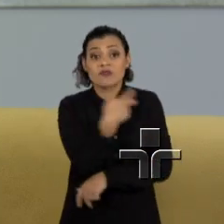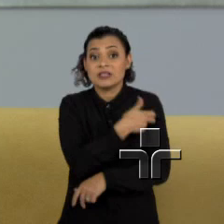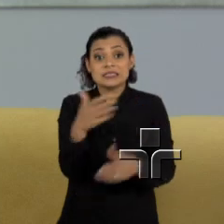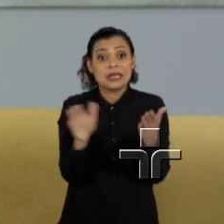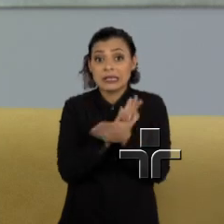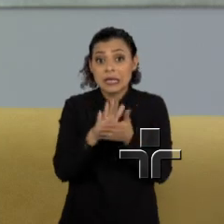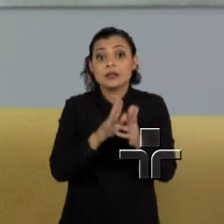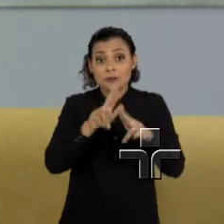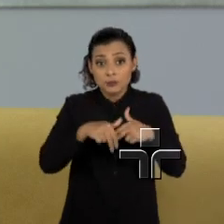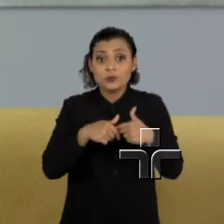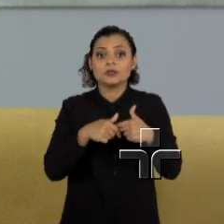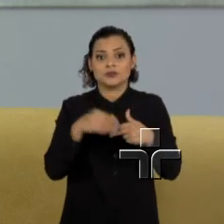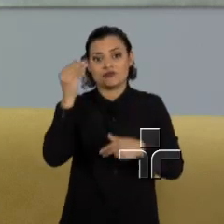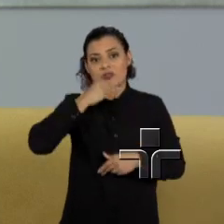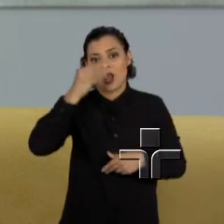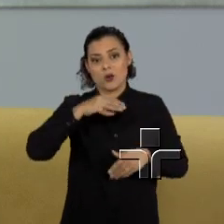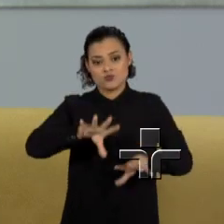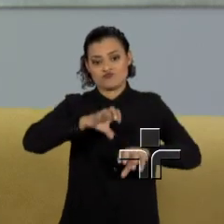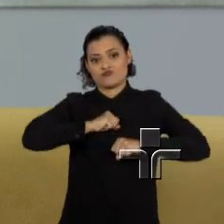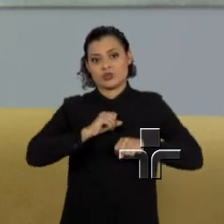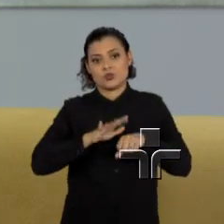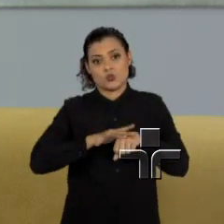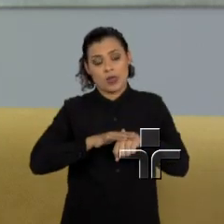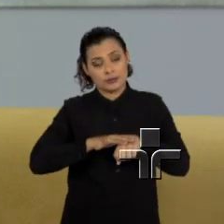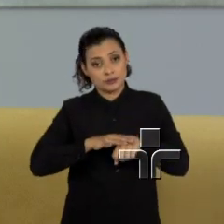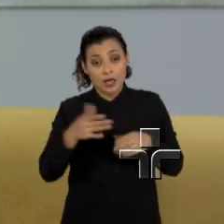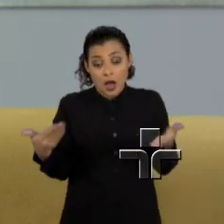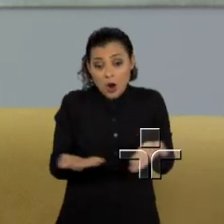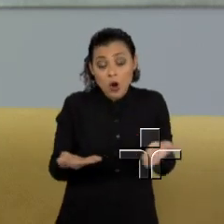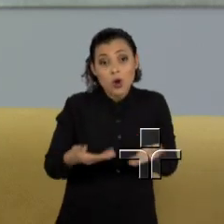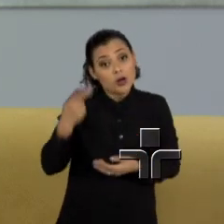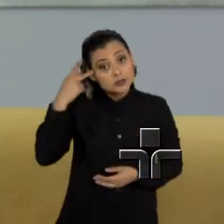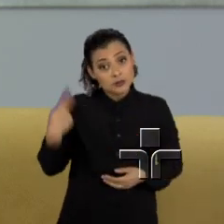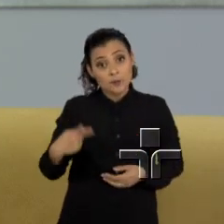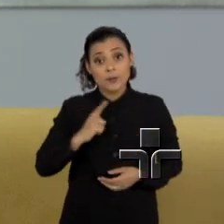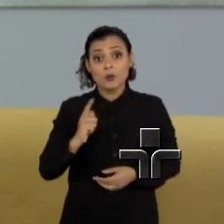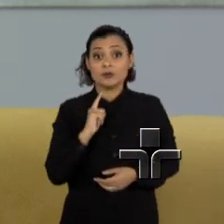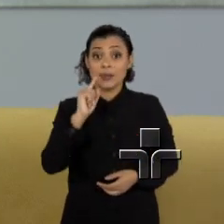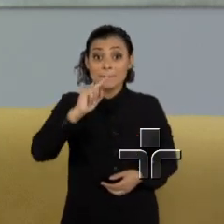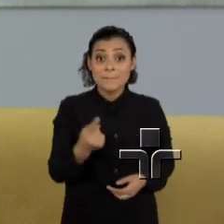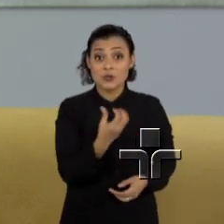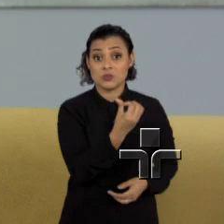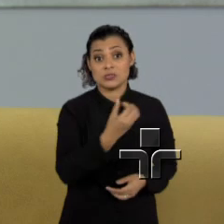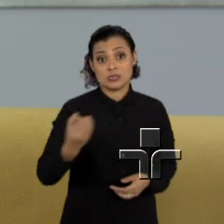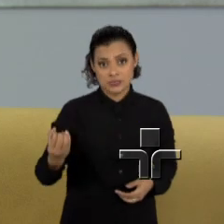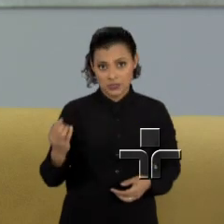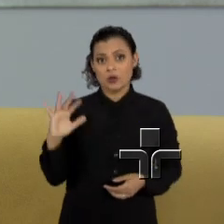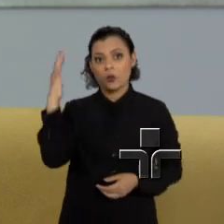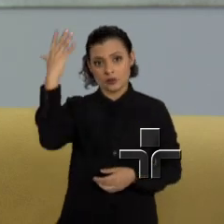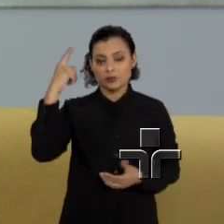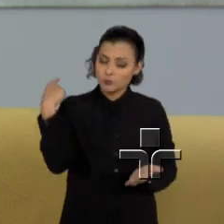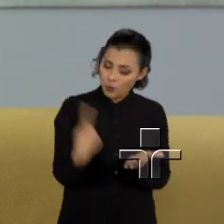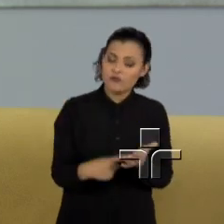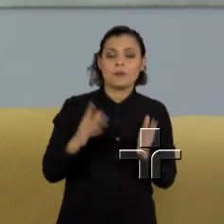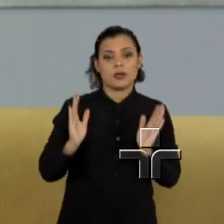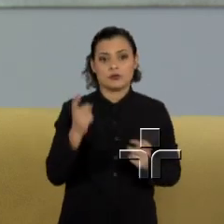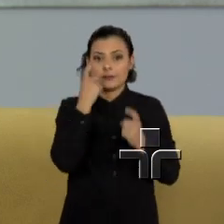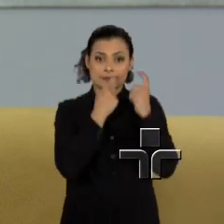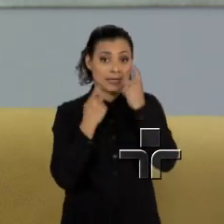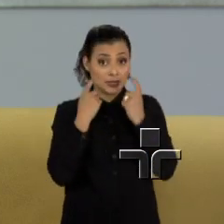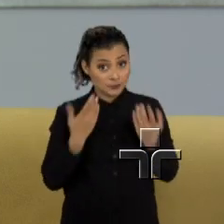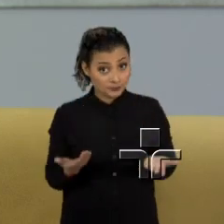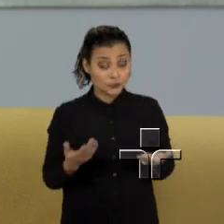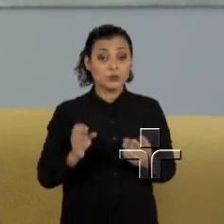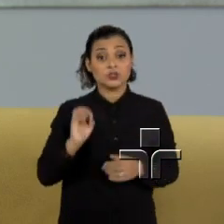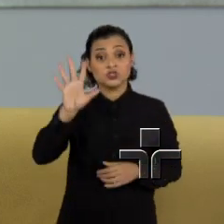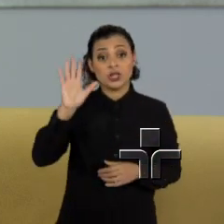isso, estava vulnerável à doença. Até agora, a cidade de São Paulo contabiliza mais de 1.600 casos confirmados de sarampo. No